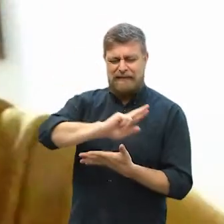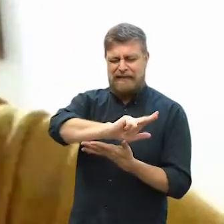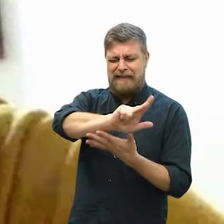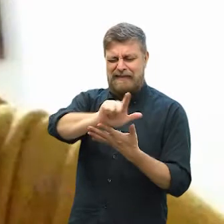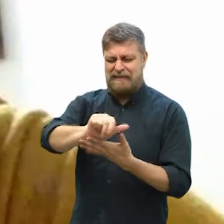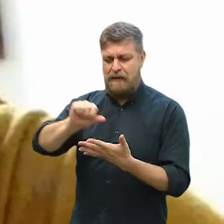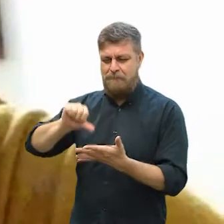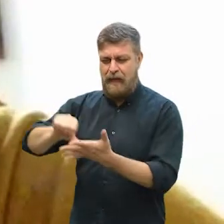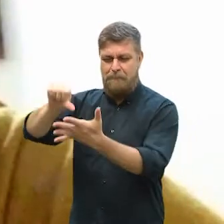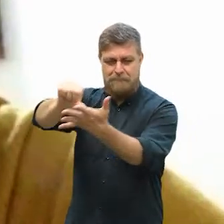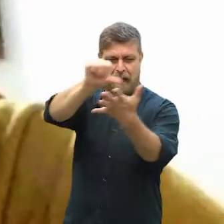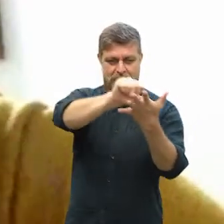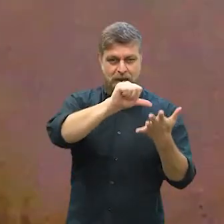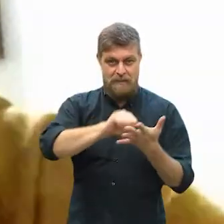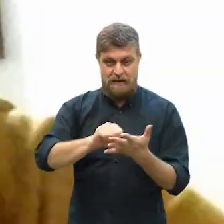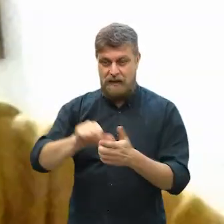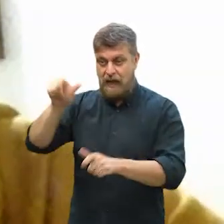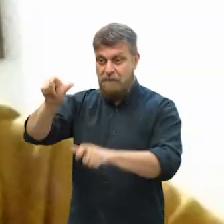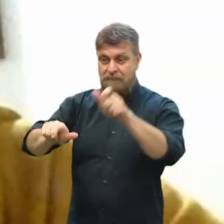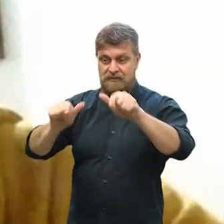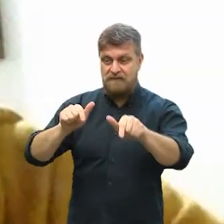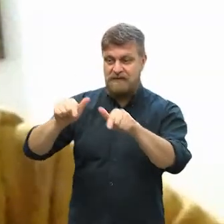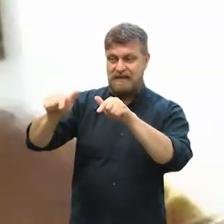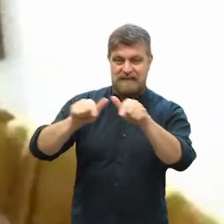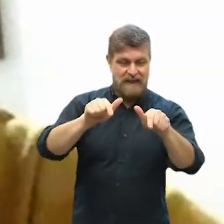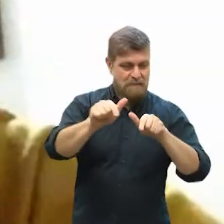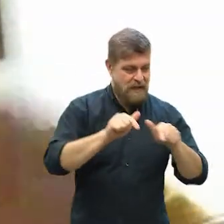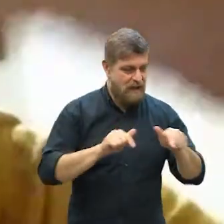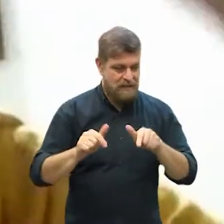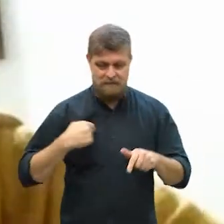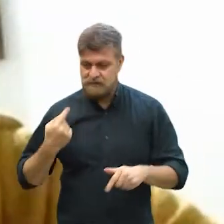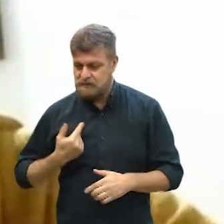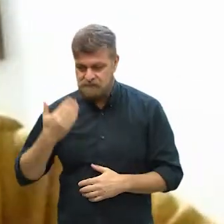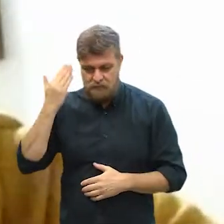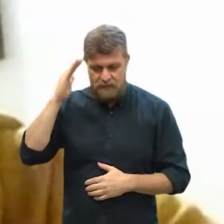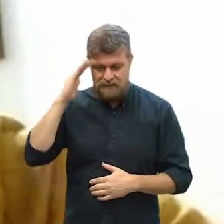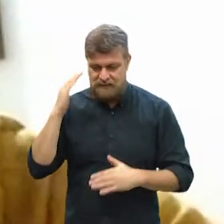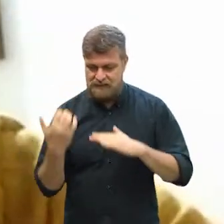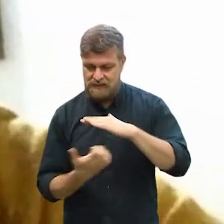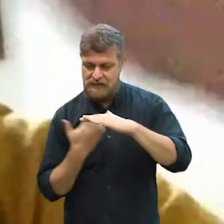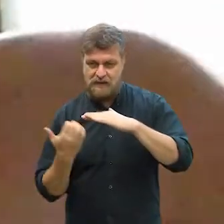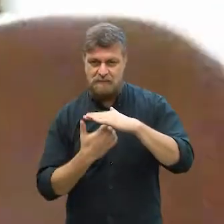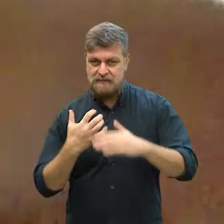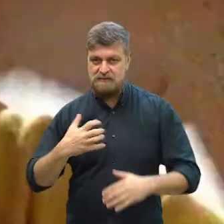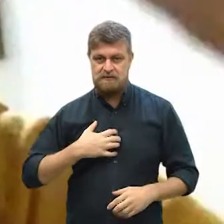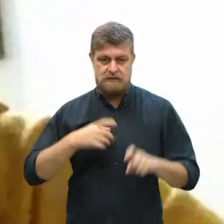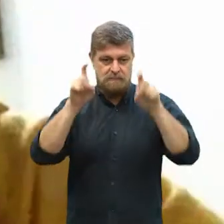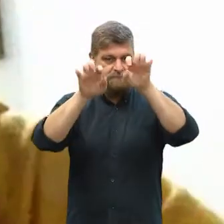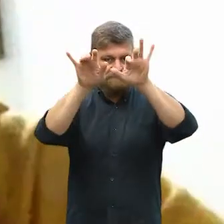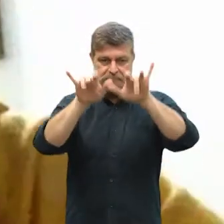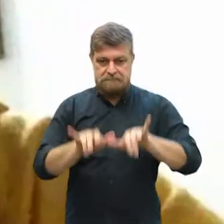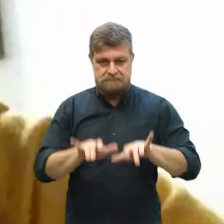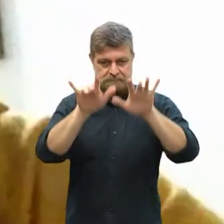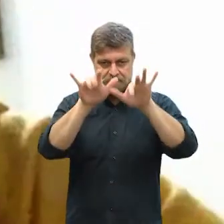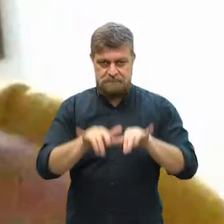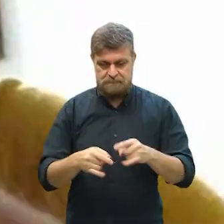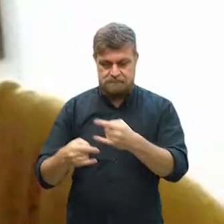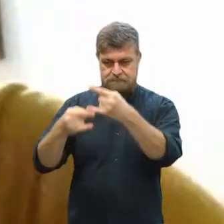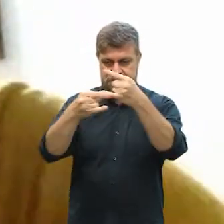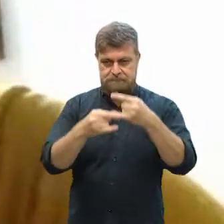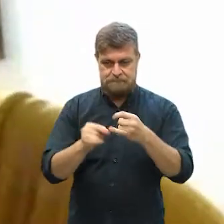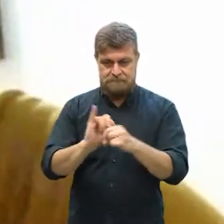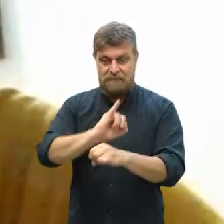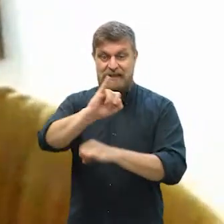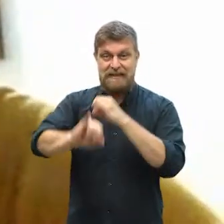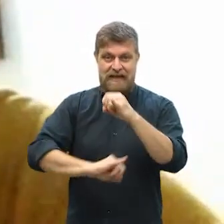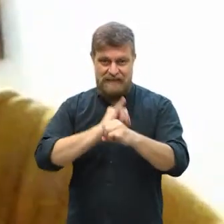Então, assim, a gente foi entendendo o nosso negócio de uma maneira digital, mas, obviamente, para